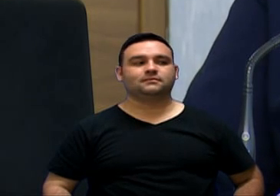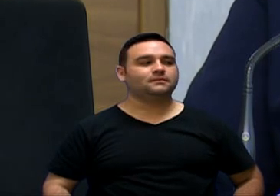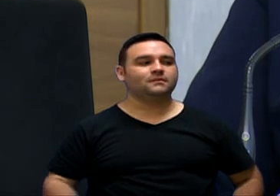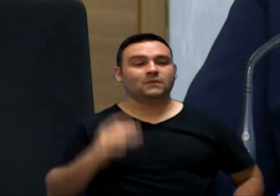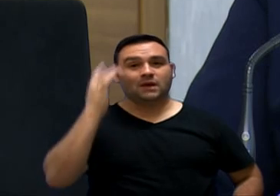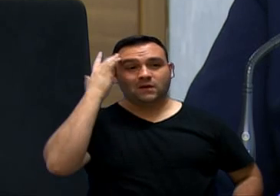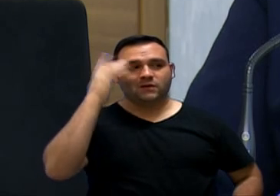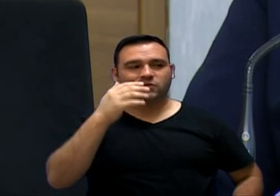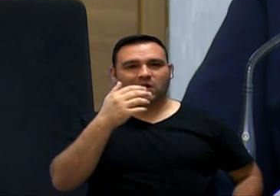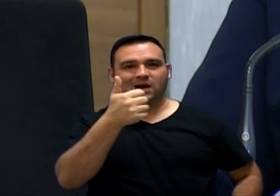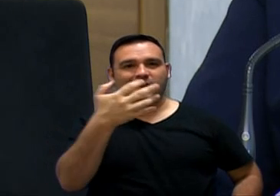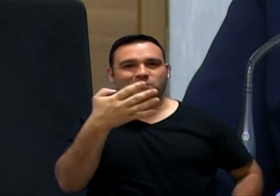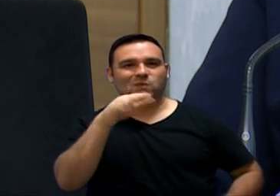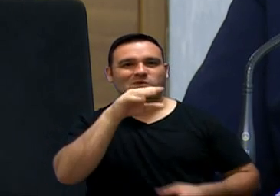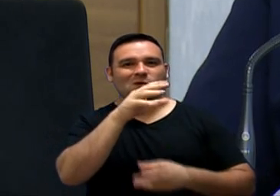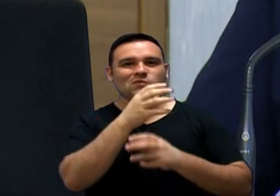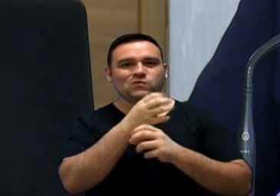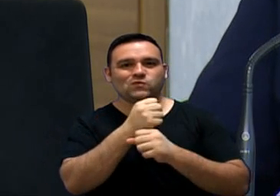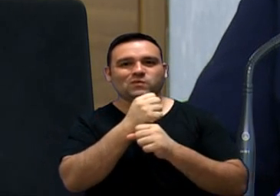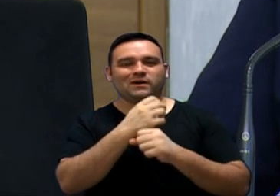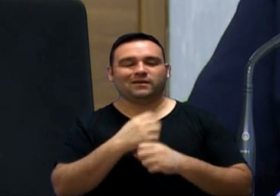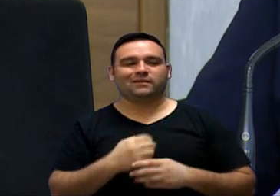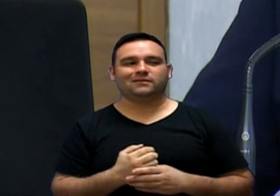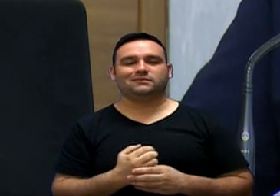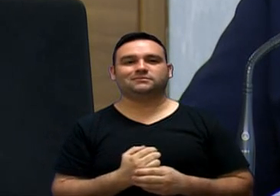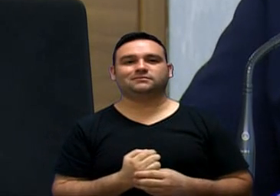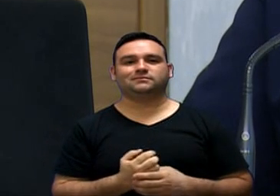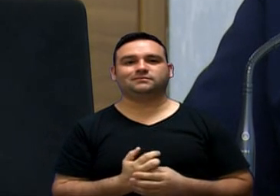acho que para dar 14. Acho que...